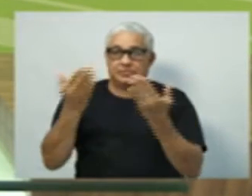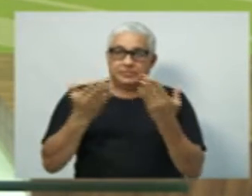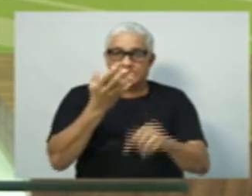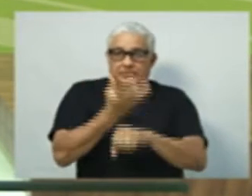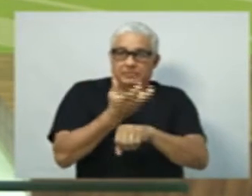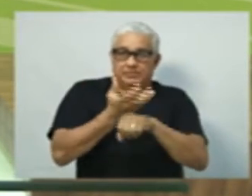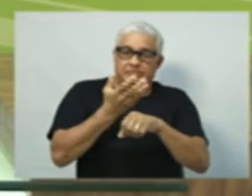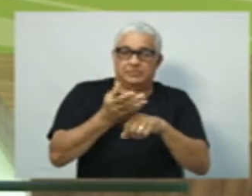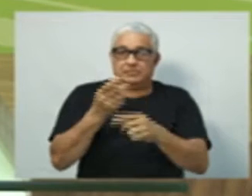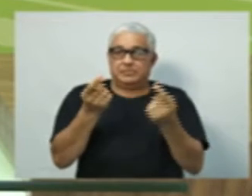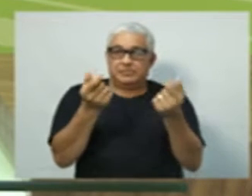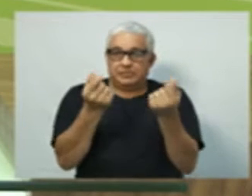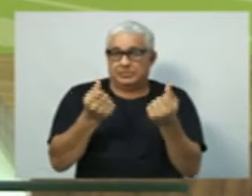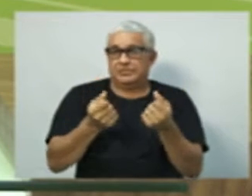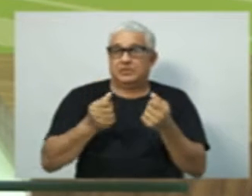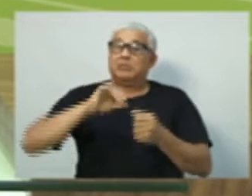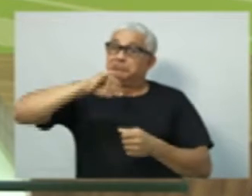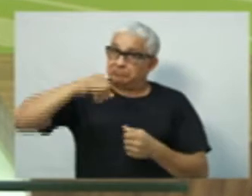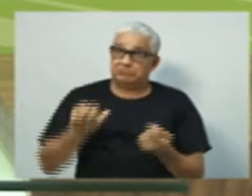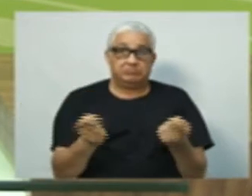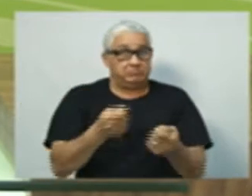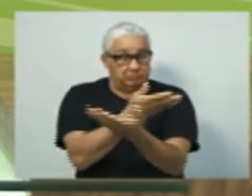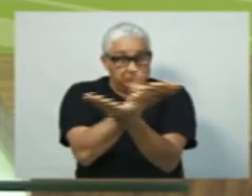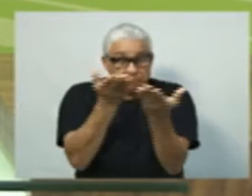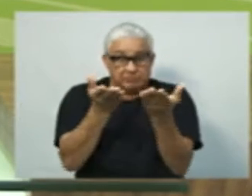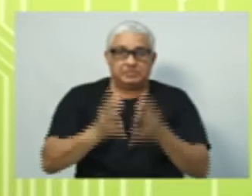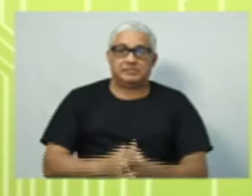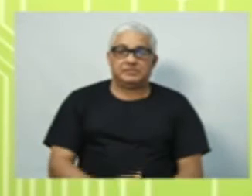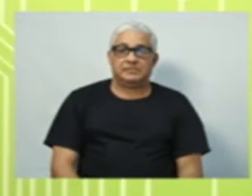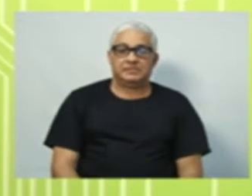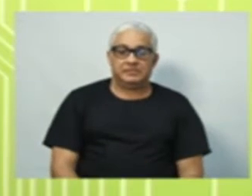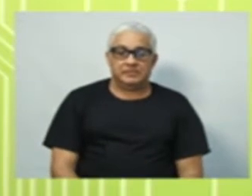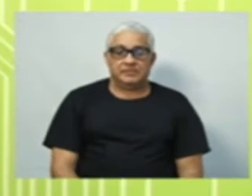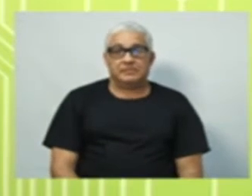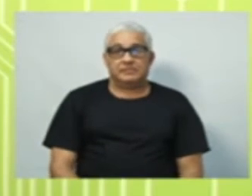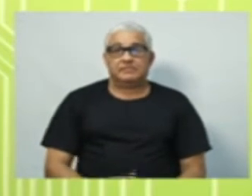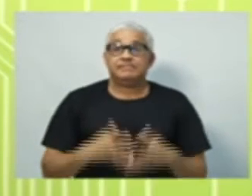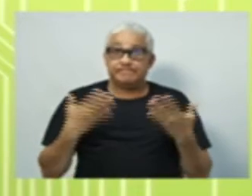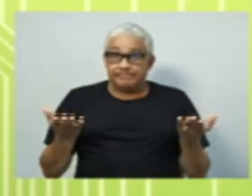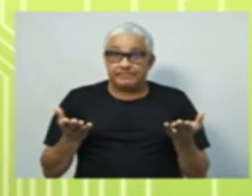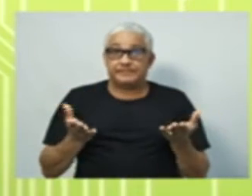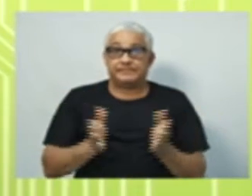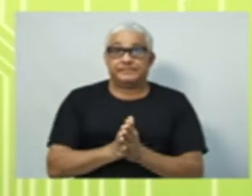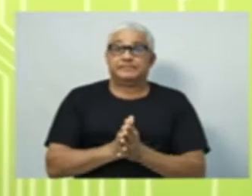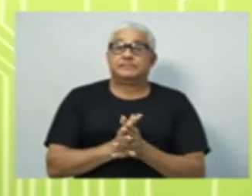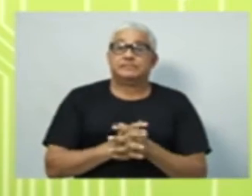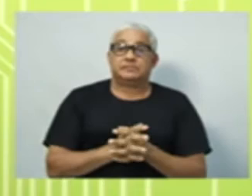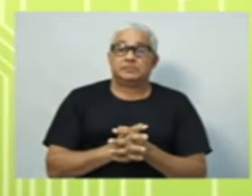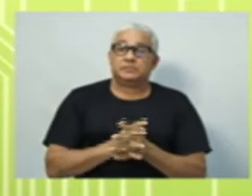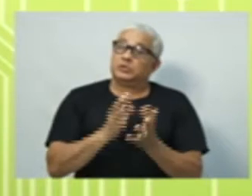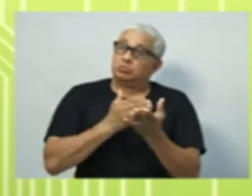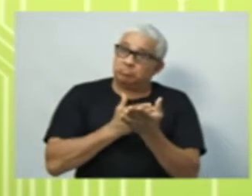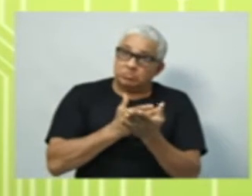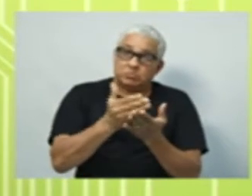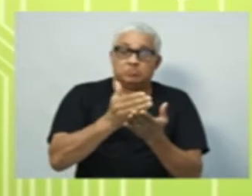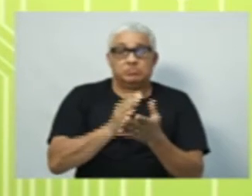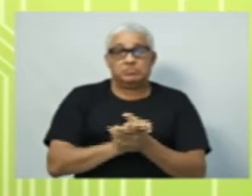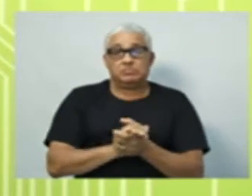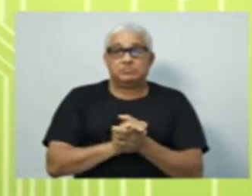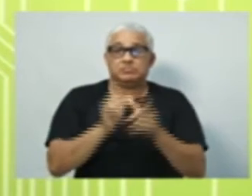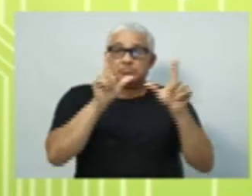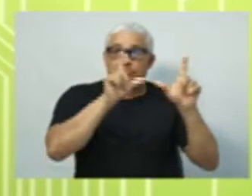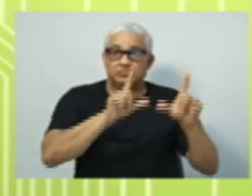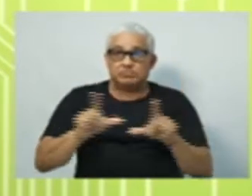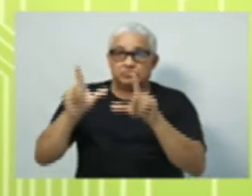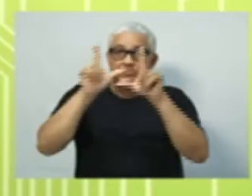que ela seja bastante proveitosa pra vocês é isso aí sem mais delongas vamos lá pra ver aqui no slide